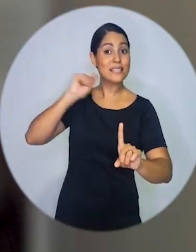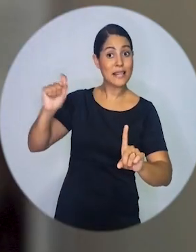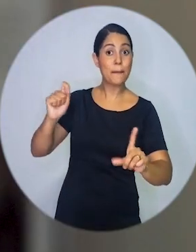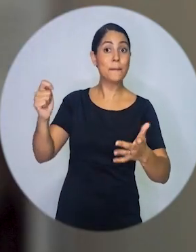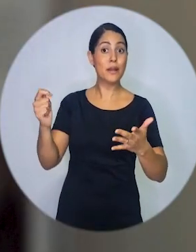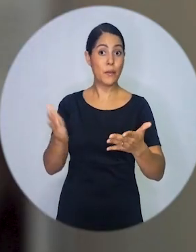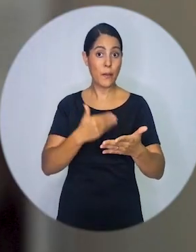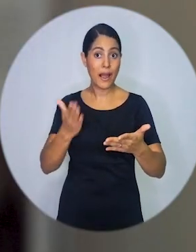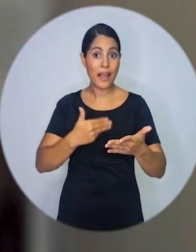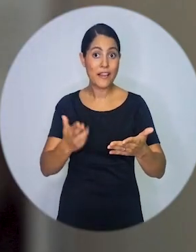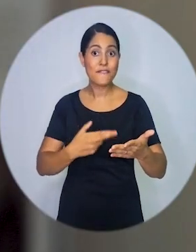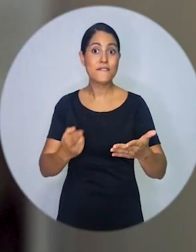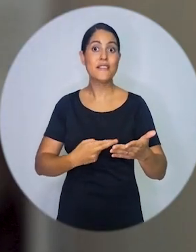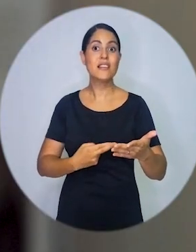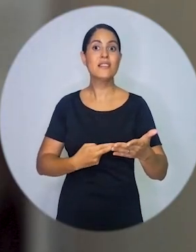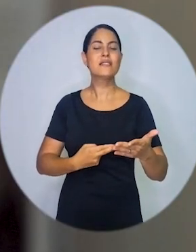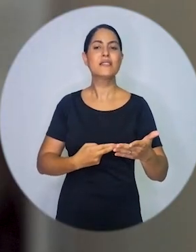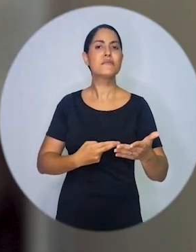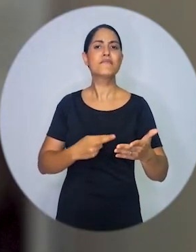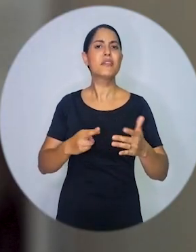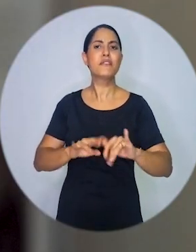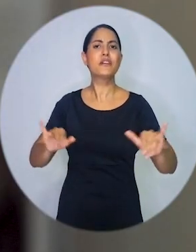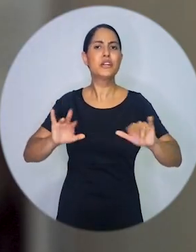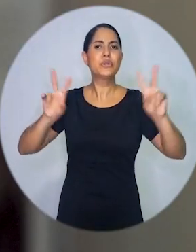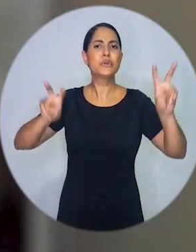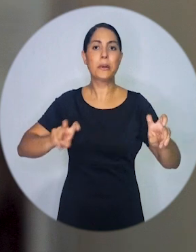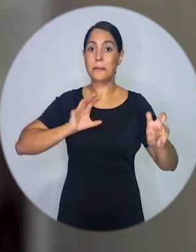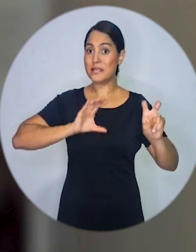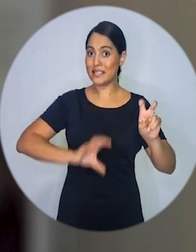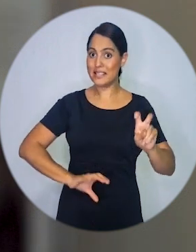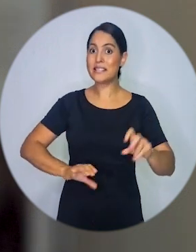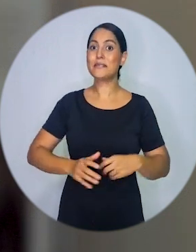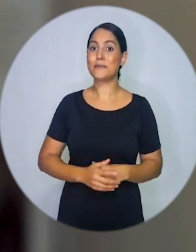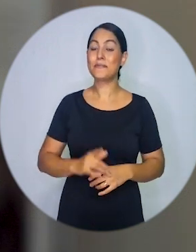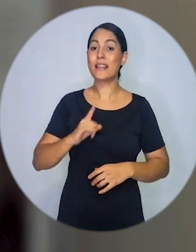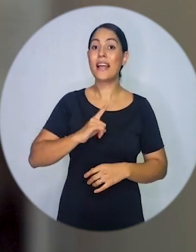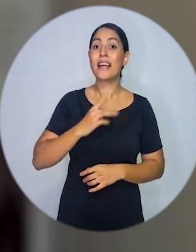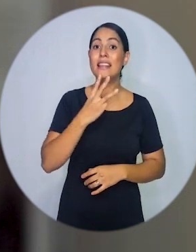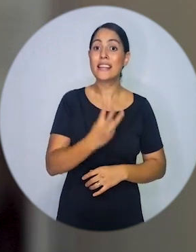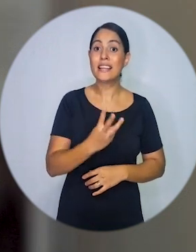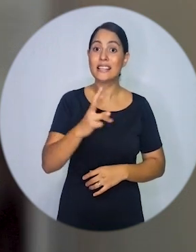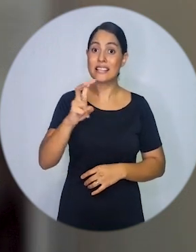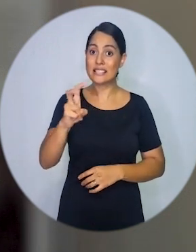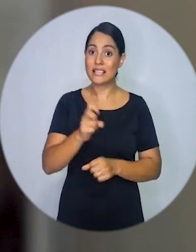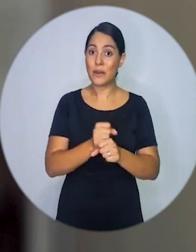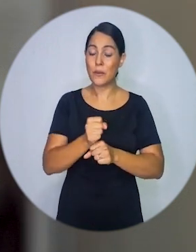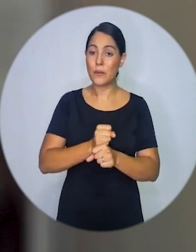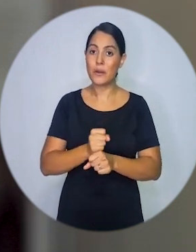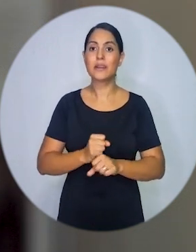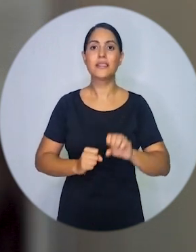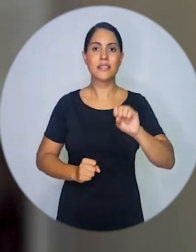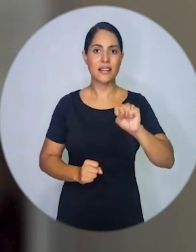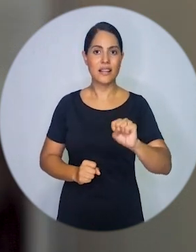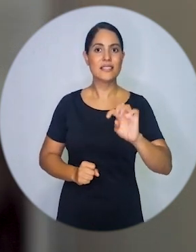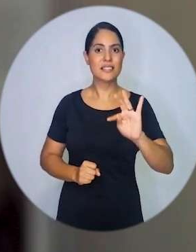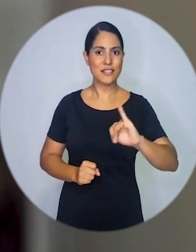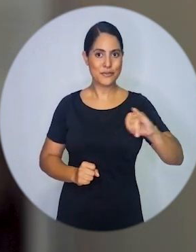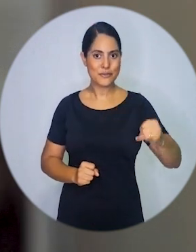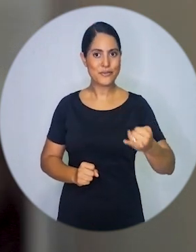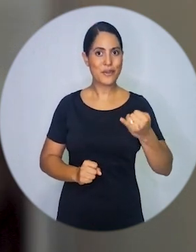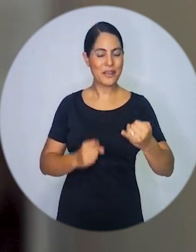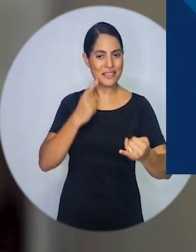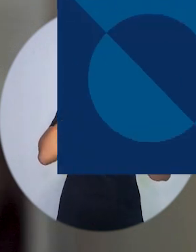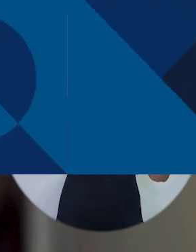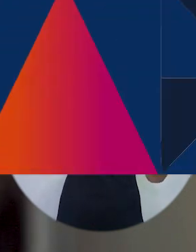edição de abril, já está disponível para leitura. A publicação deste mês evidencia os 35 anos do Superior Tribunal de